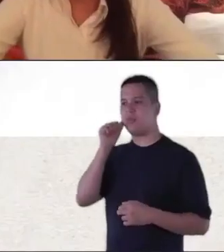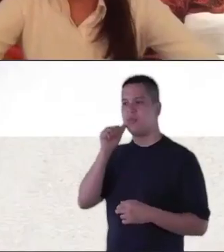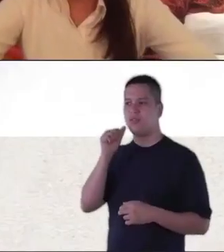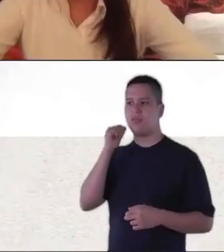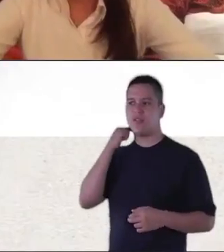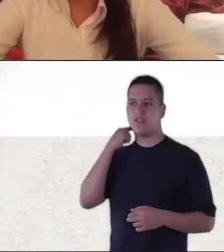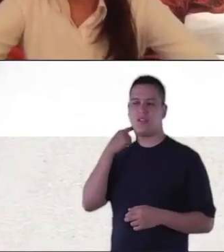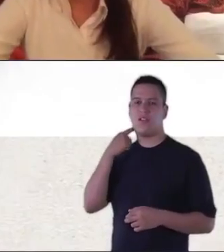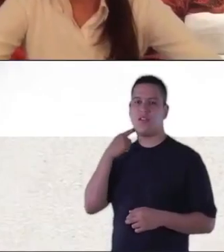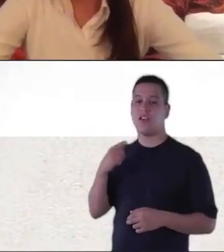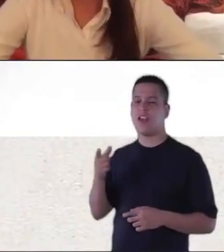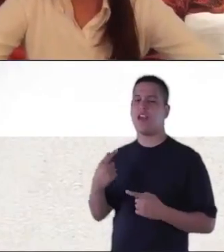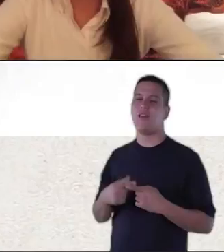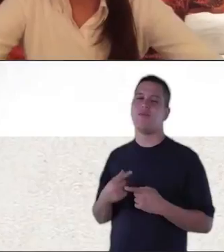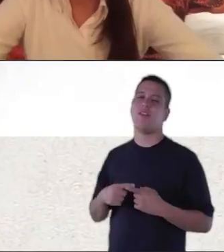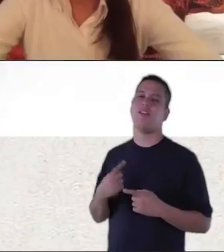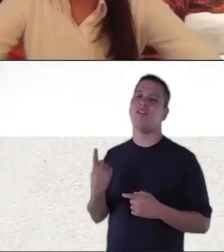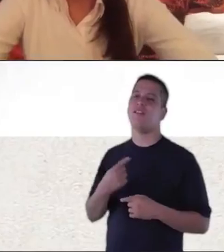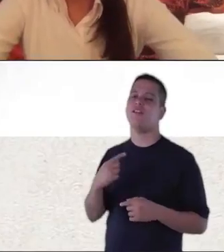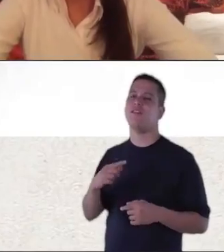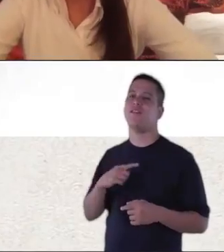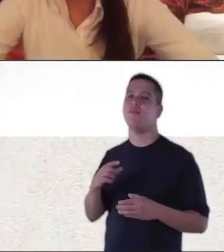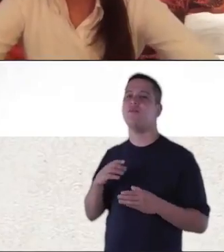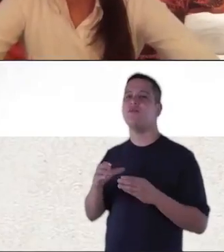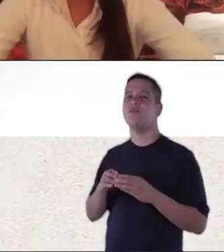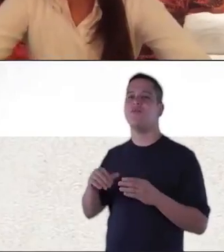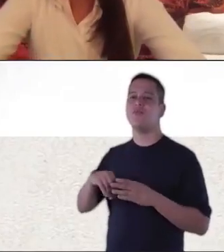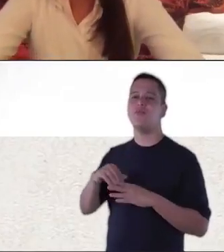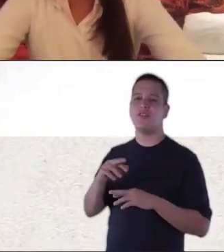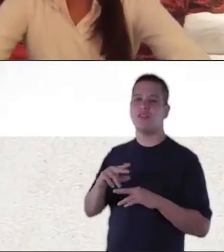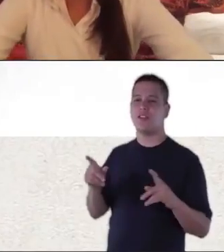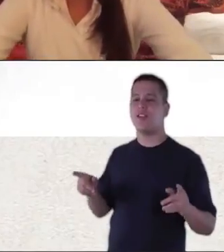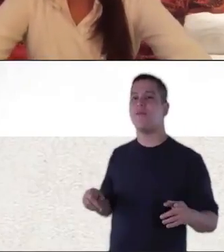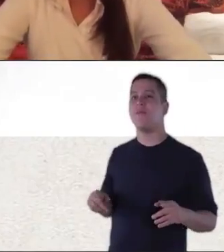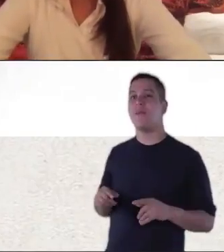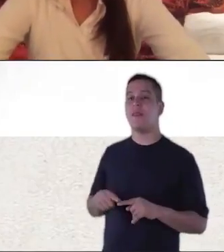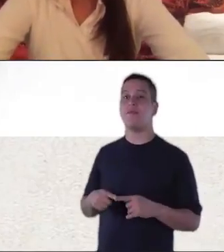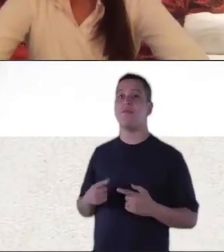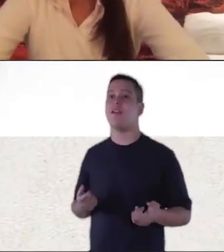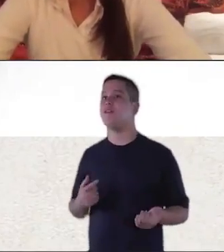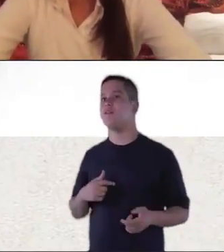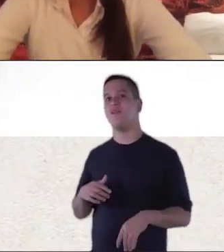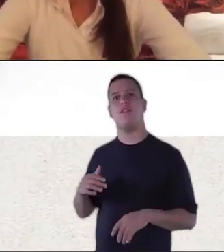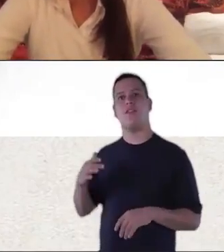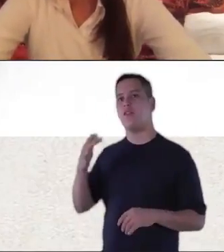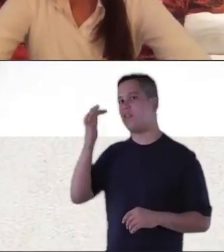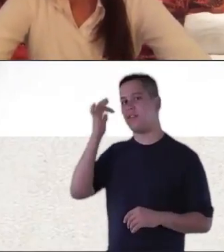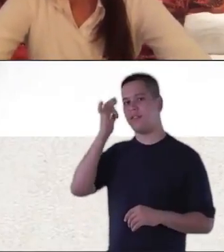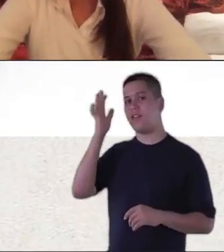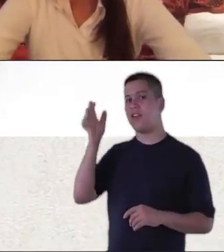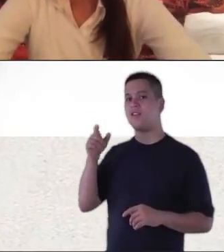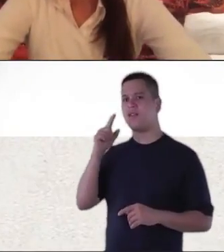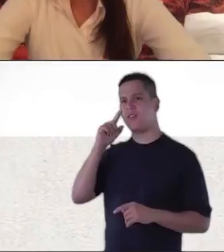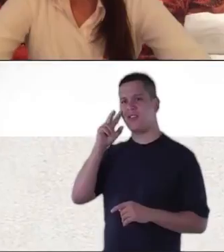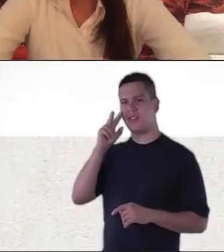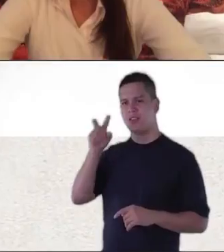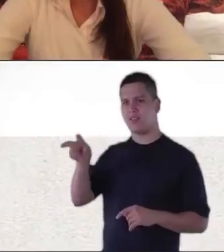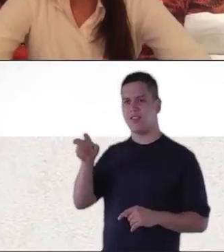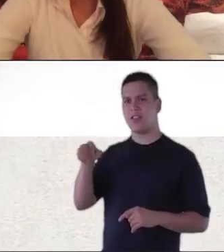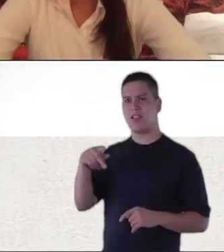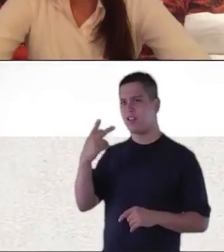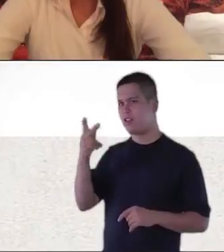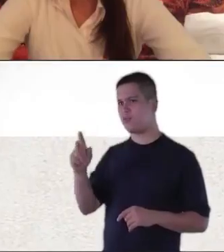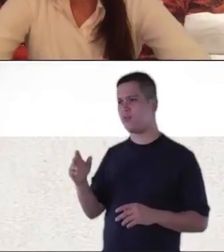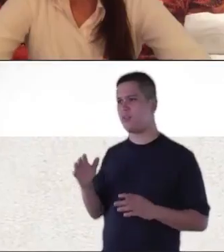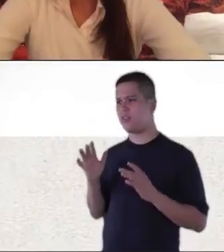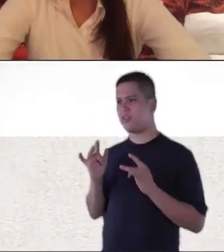sou santista. Mas eu quero dizer que não é fácil, não, você assistir a tua namorada, a